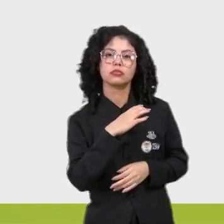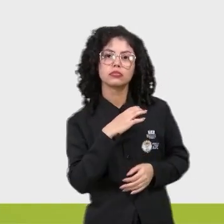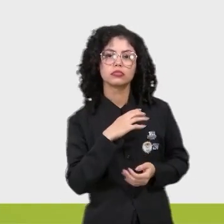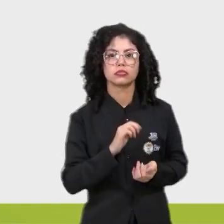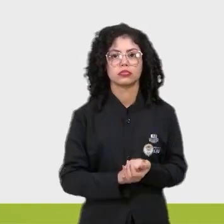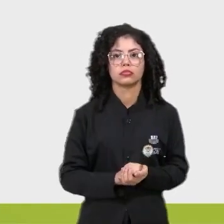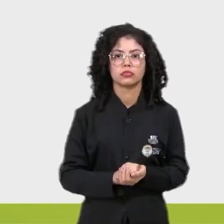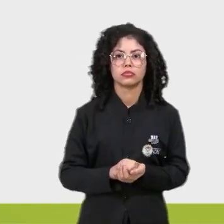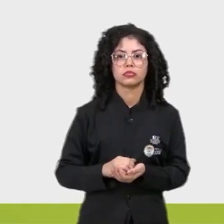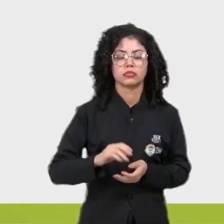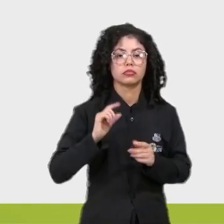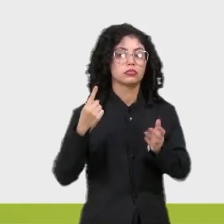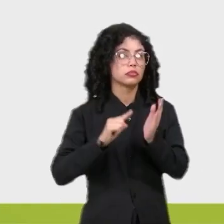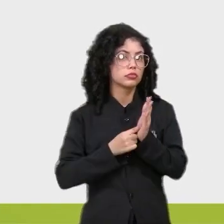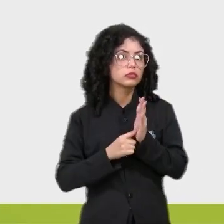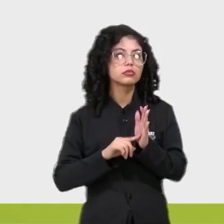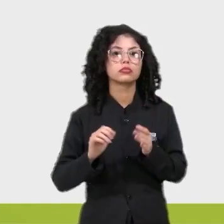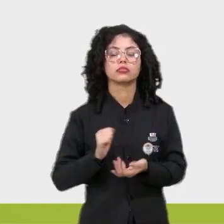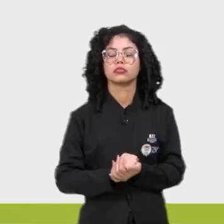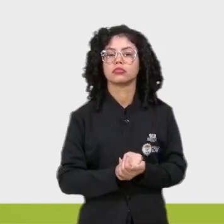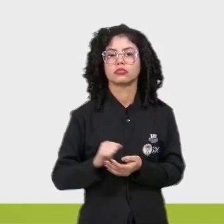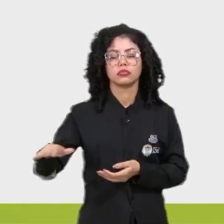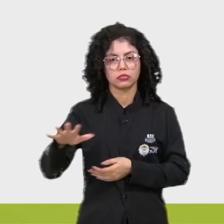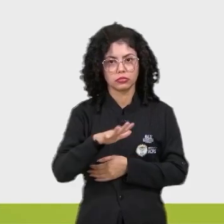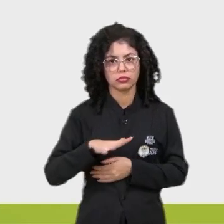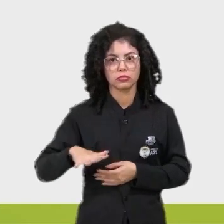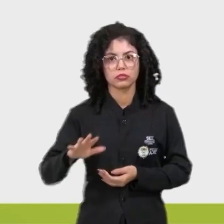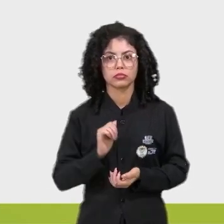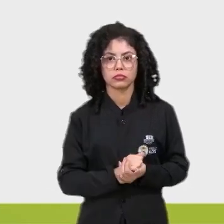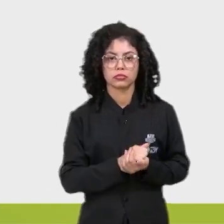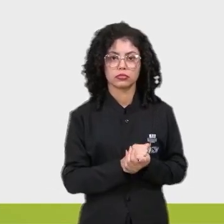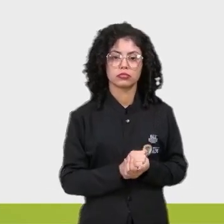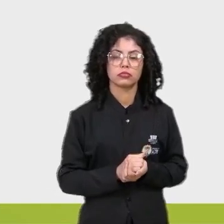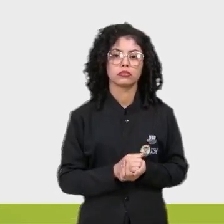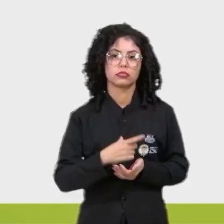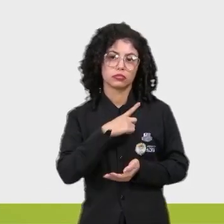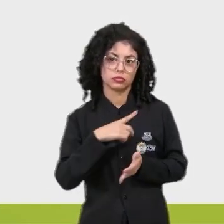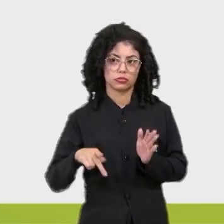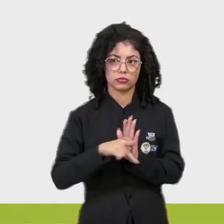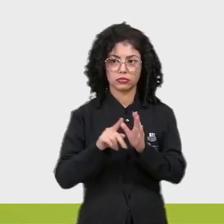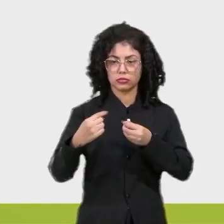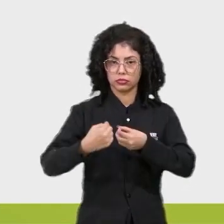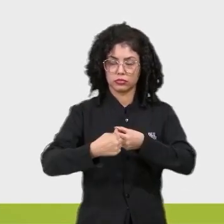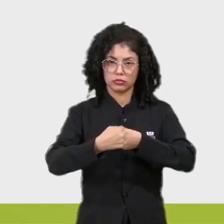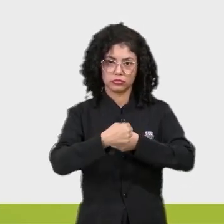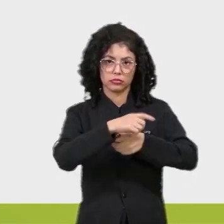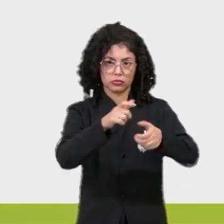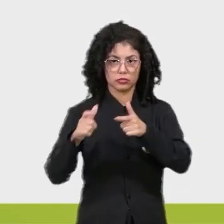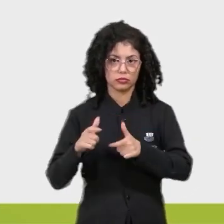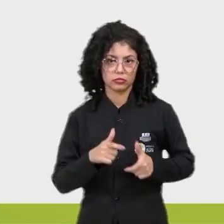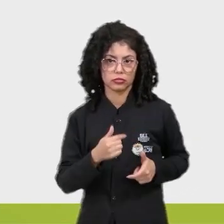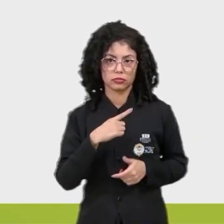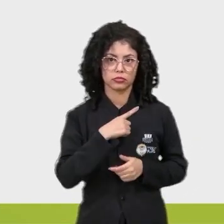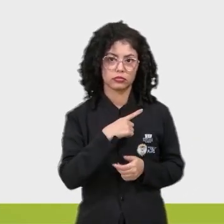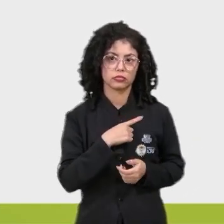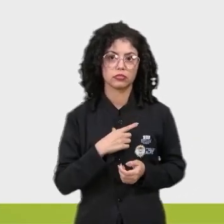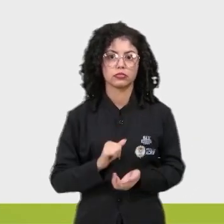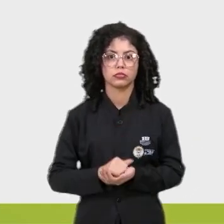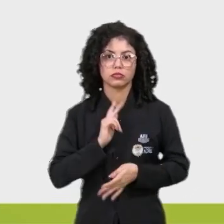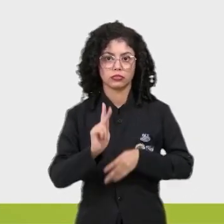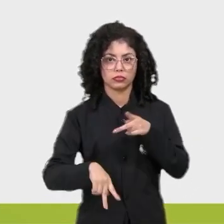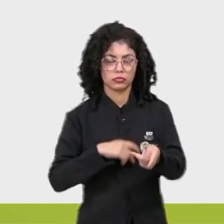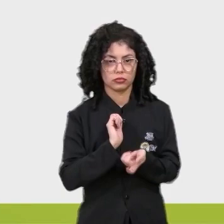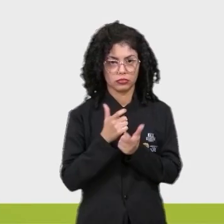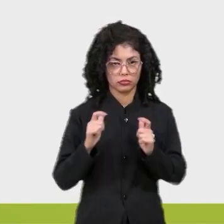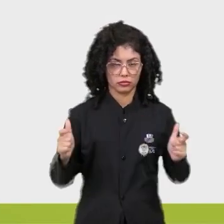de cidade opõe-se ao de campo. Tá? Então, cidade é a sede do município, a área onde existe concentração